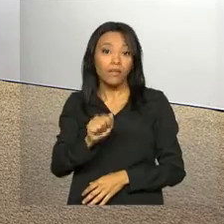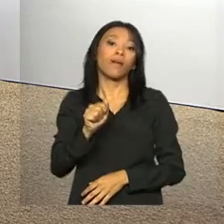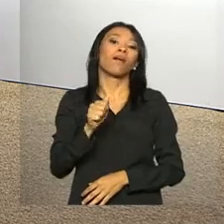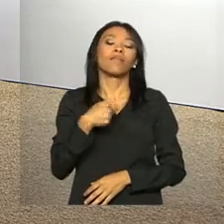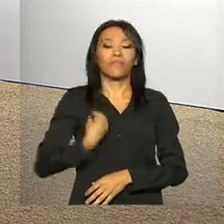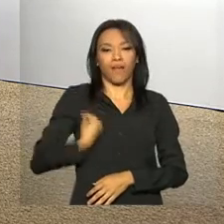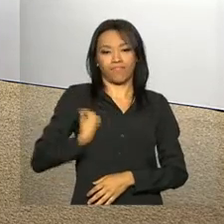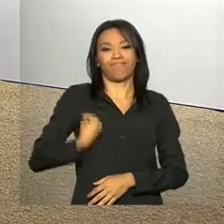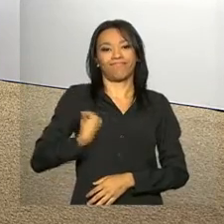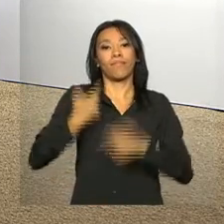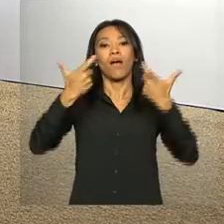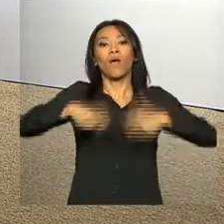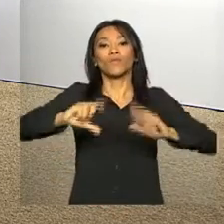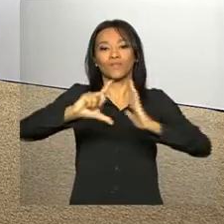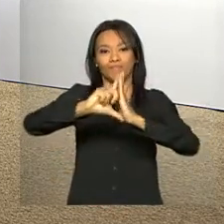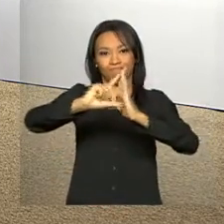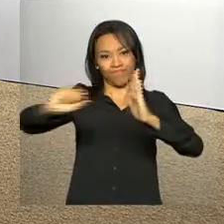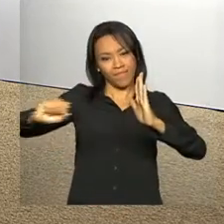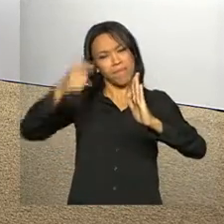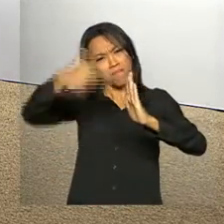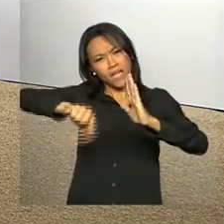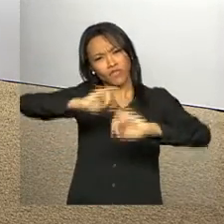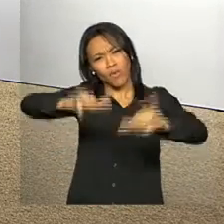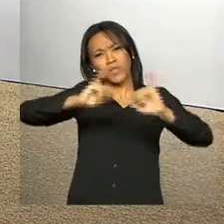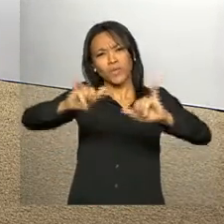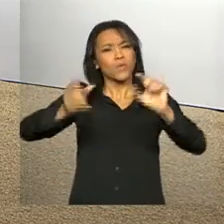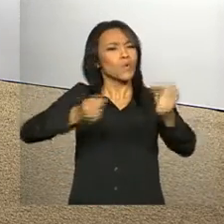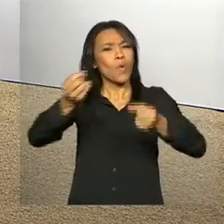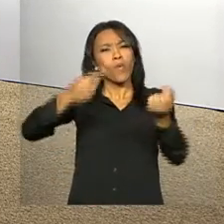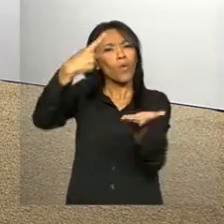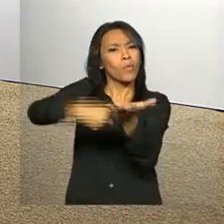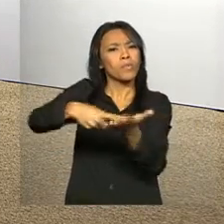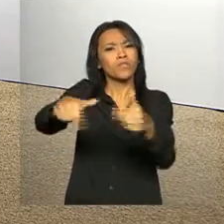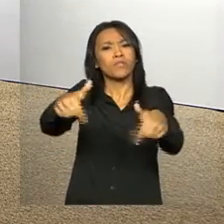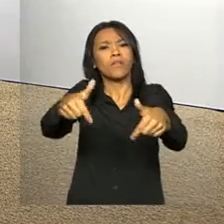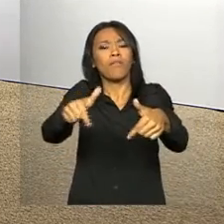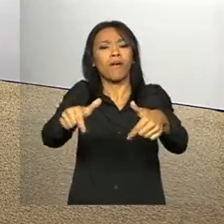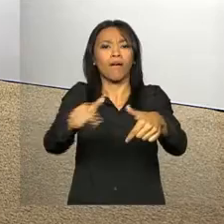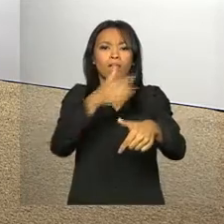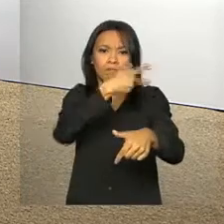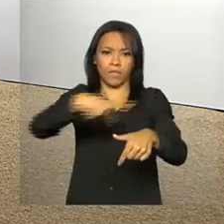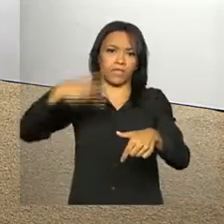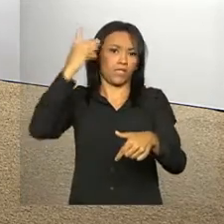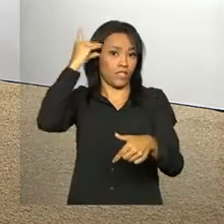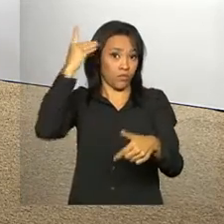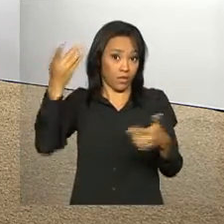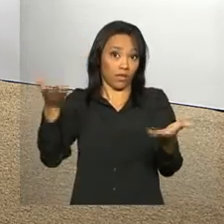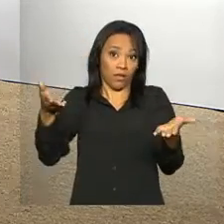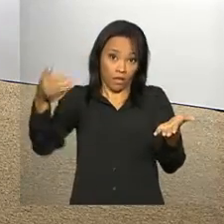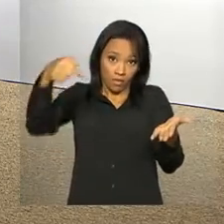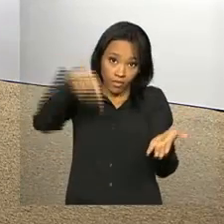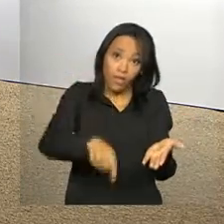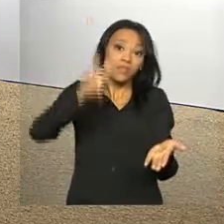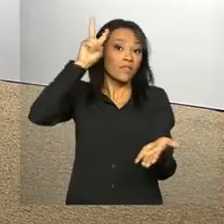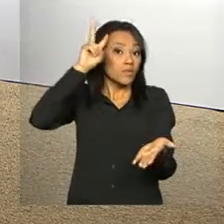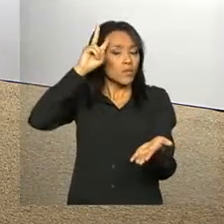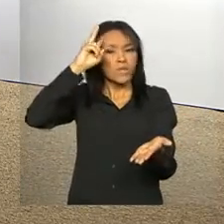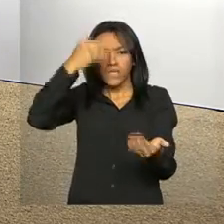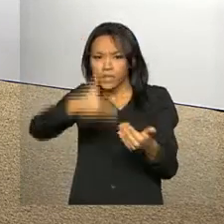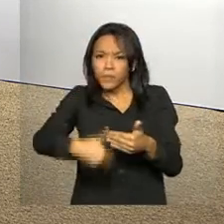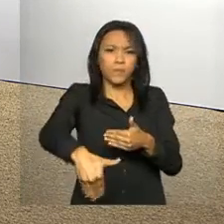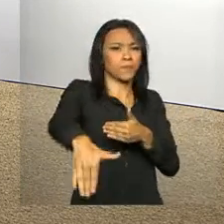no palácio do planalto e traz as informações dos compromissos da presidenta dilma rousseff nesta segunda feira sobre a seqüência dos trabalhos